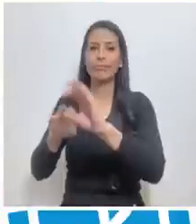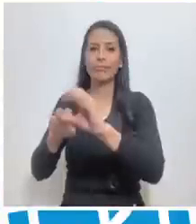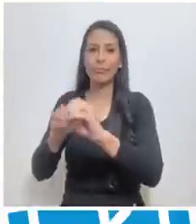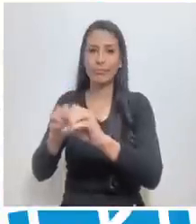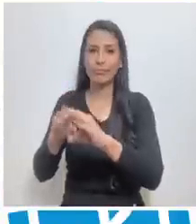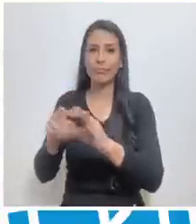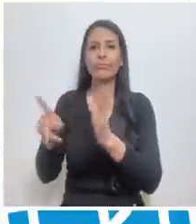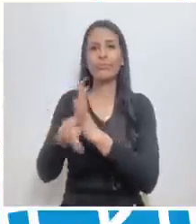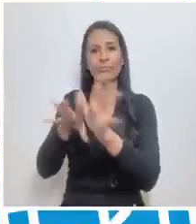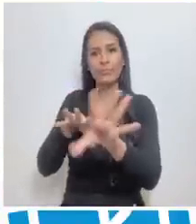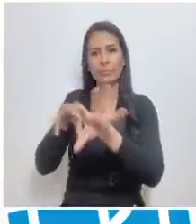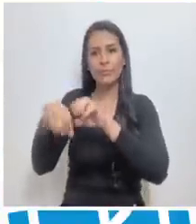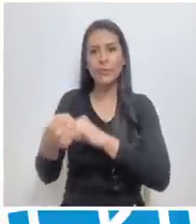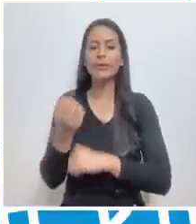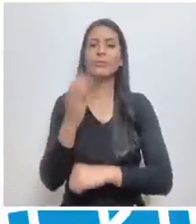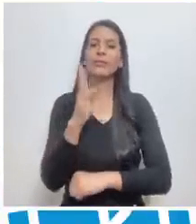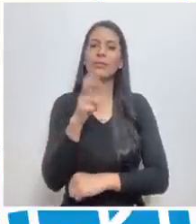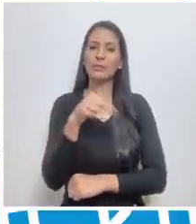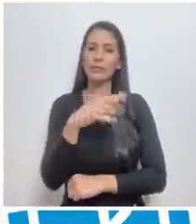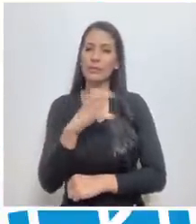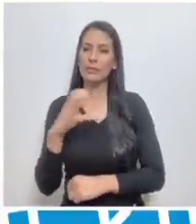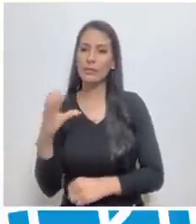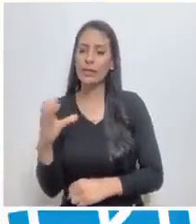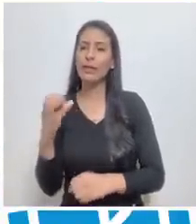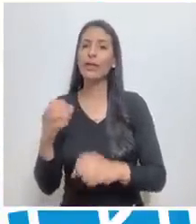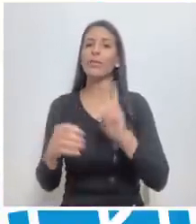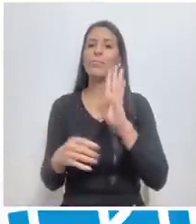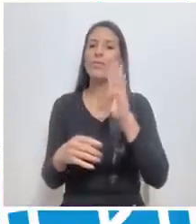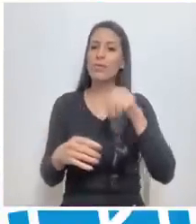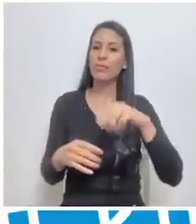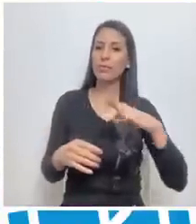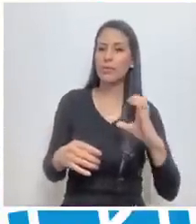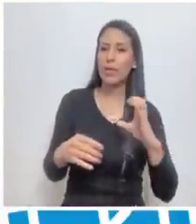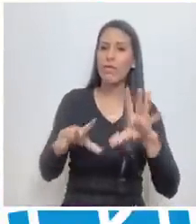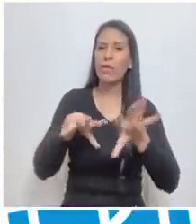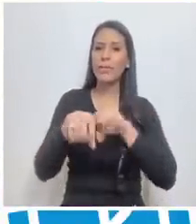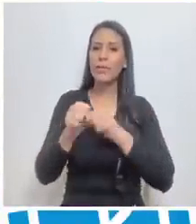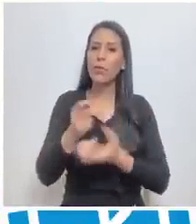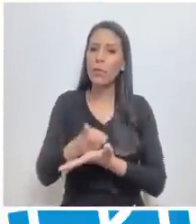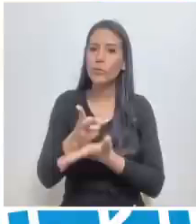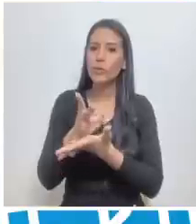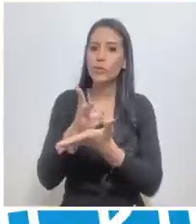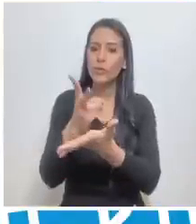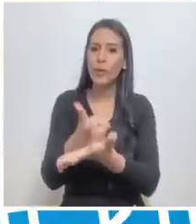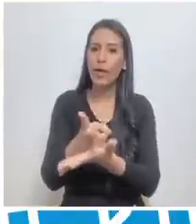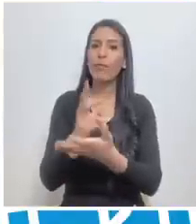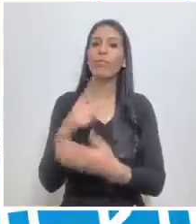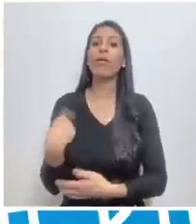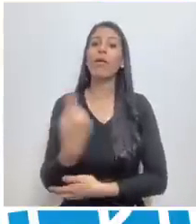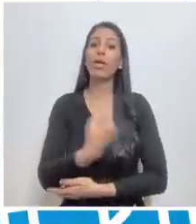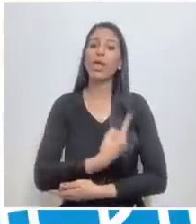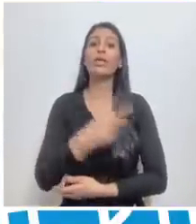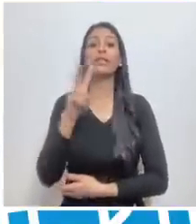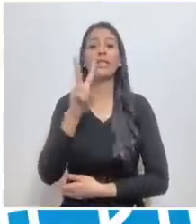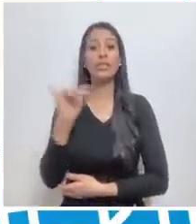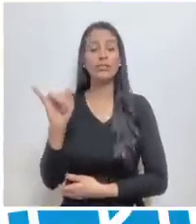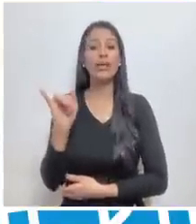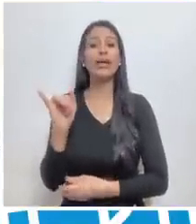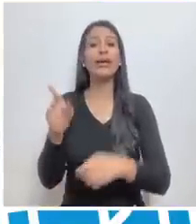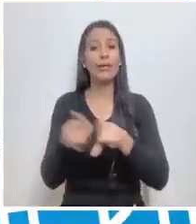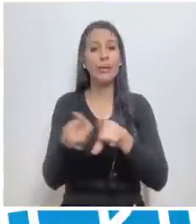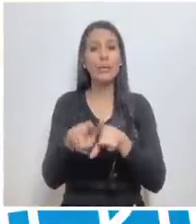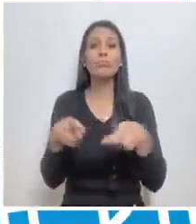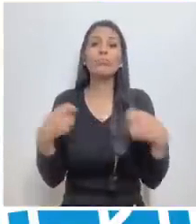BNC, formação inicial, BNC, formação continuada. E a gente vai precisar de critérios,